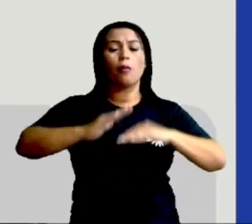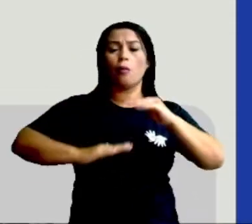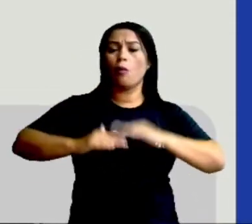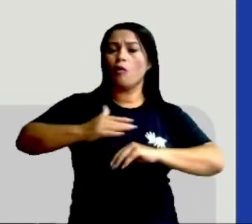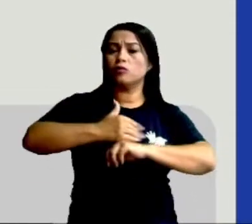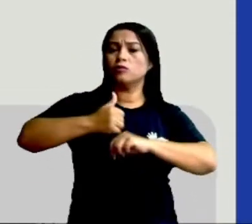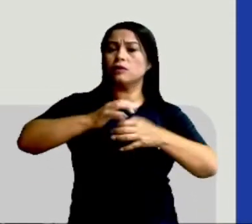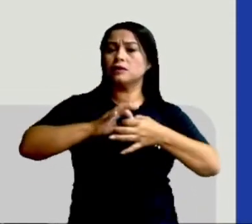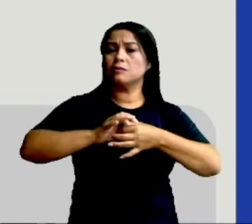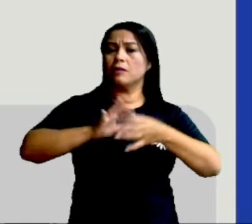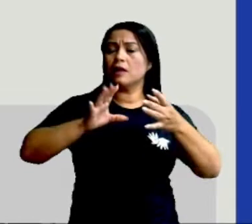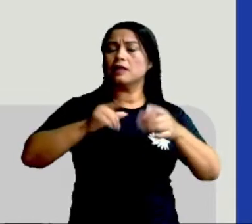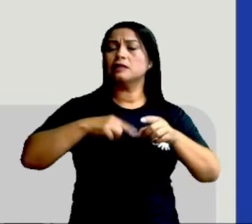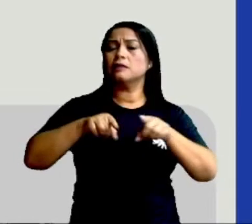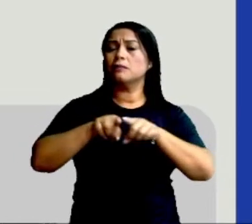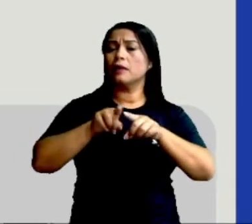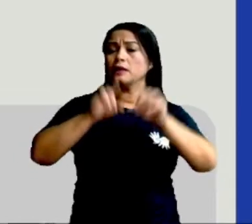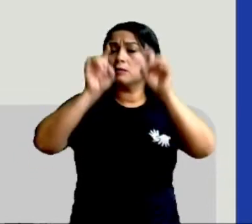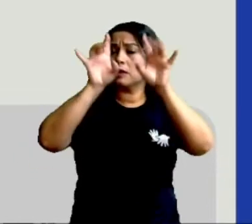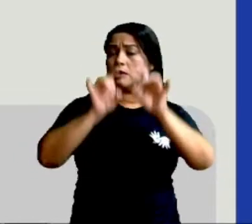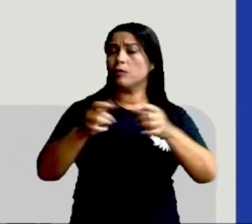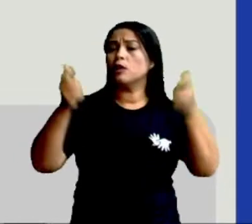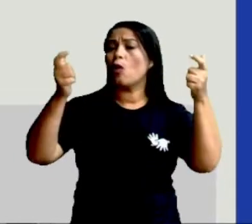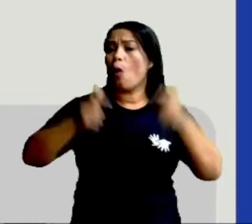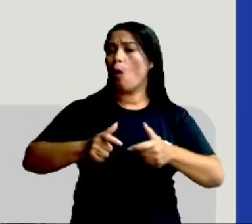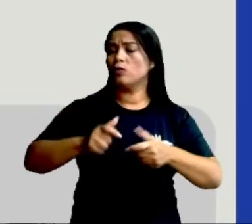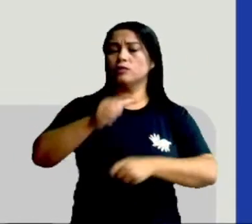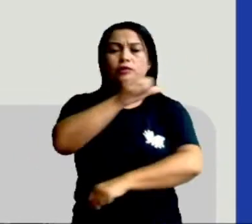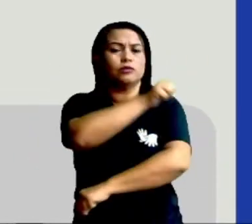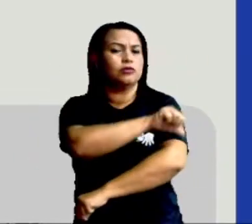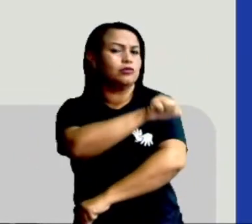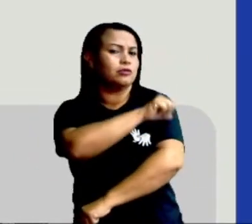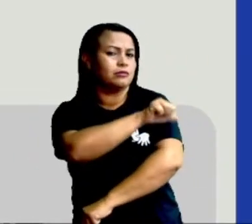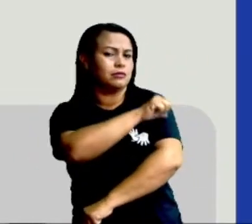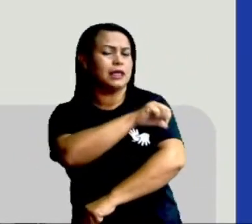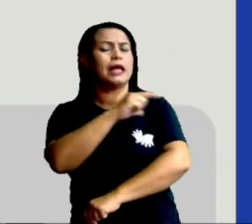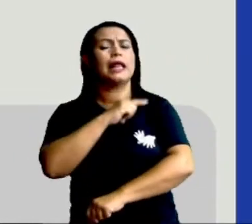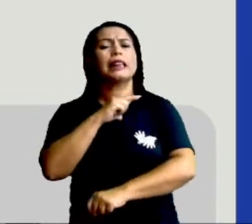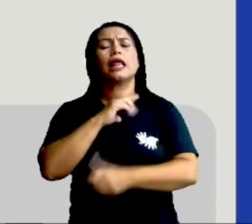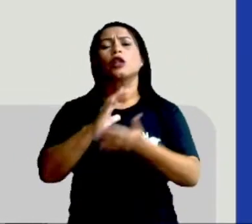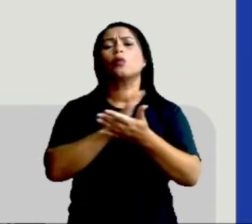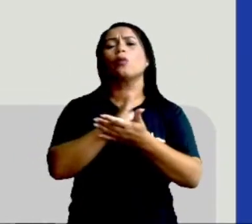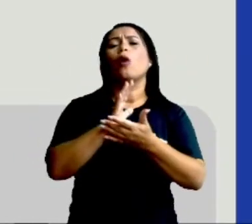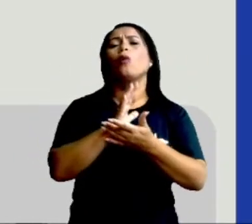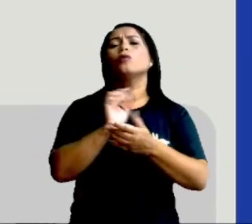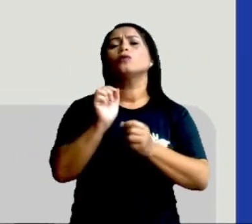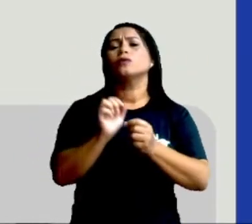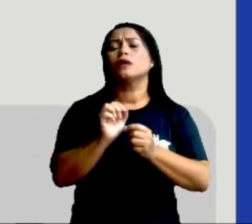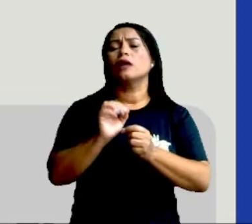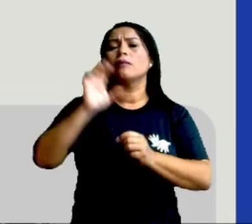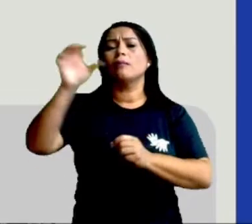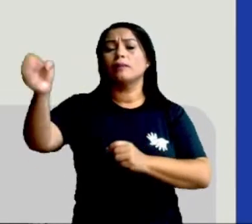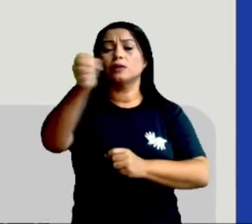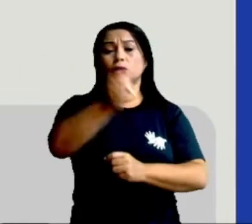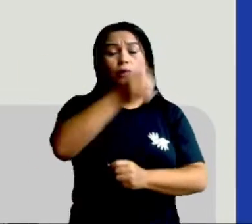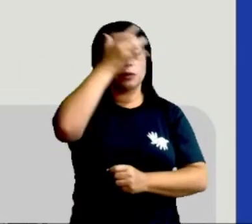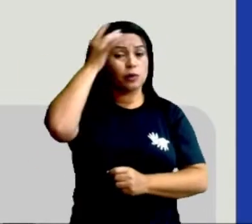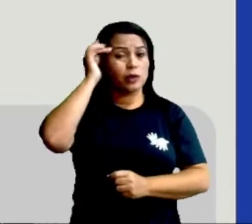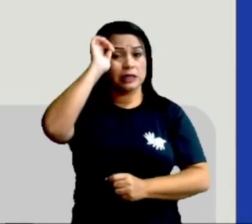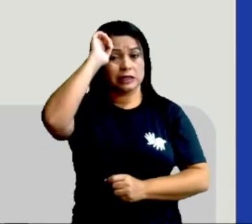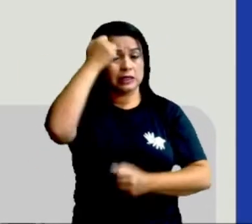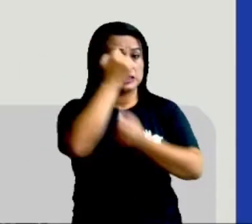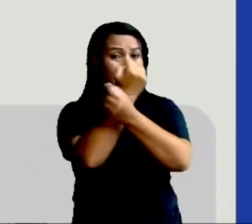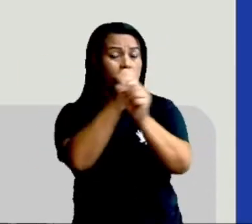liberais, especialmente no Rio de Janeiro. Com a contribuição do tráfico de escravos, em 1850,